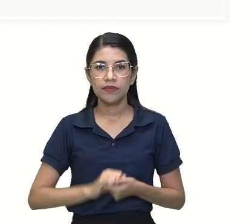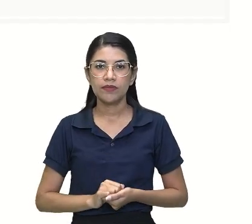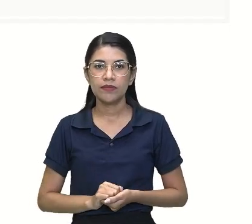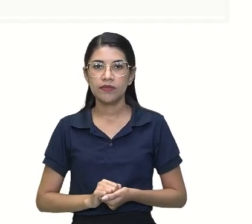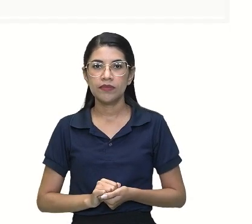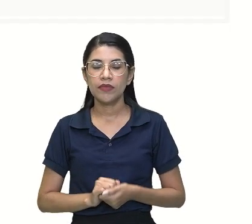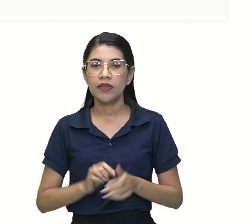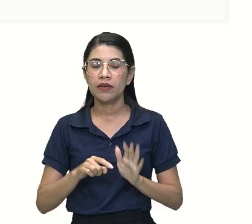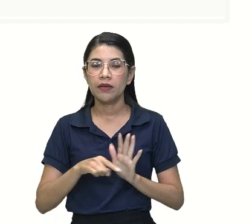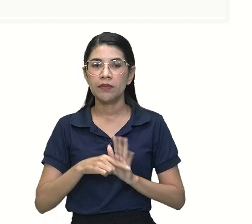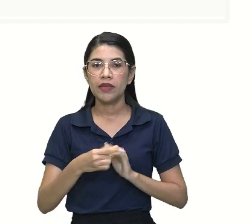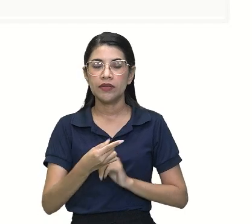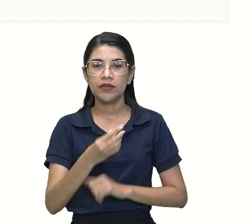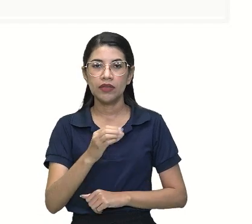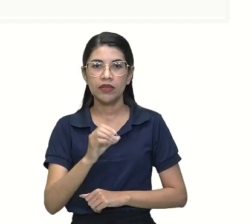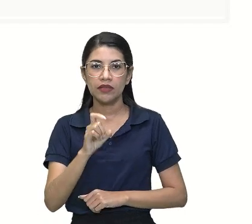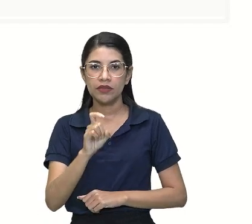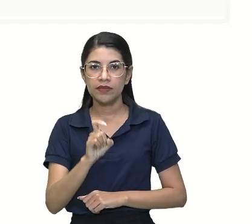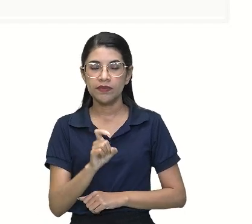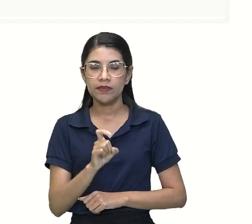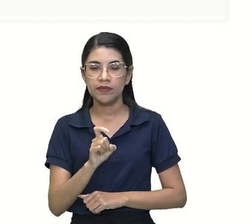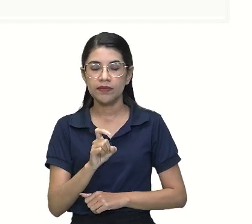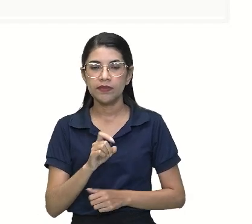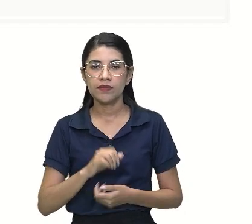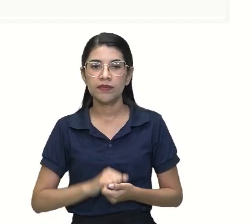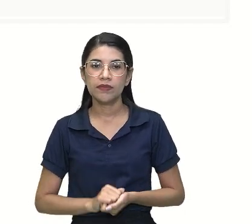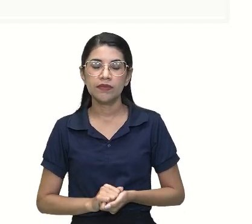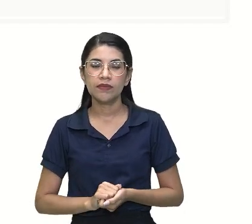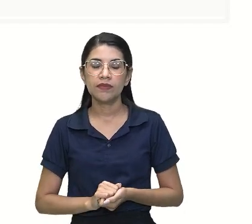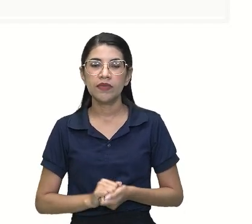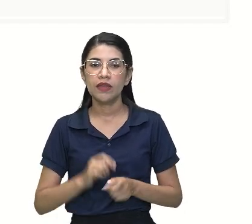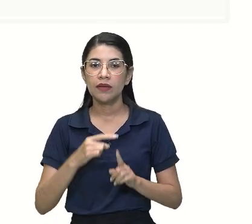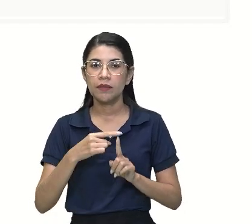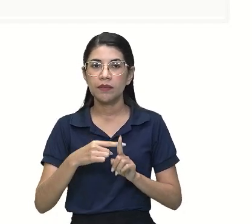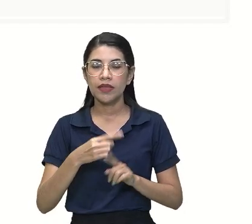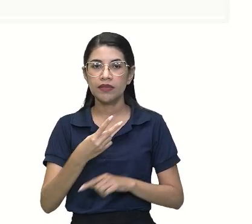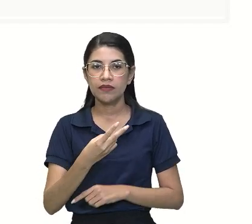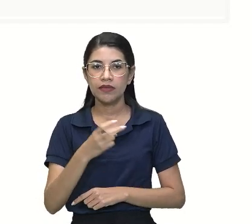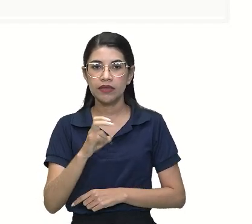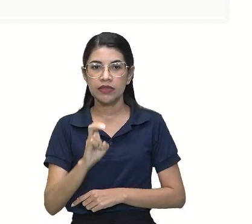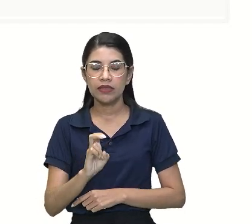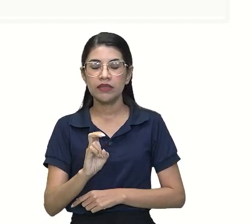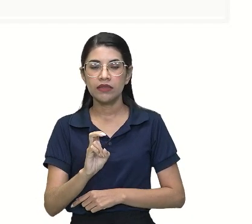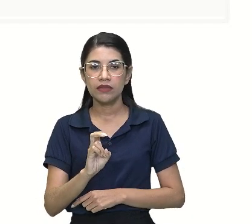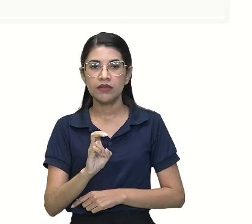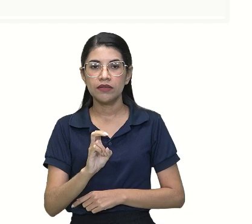menos 10x mais